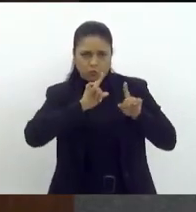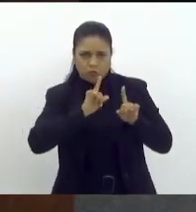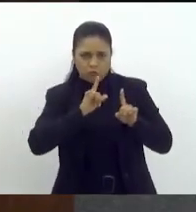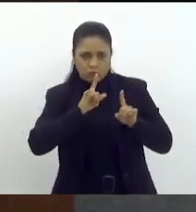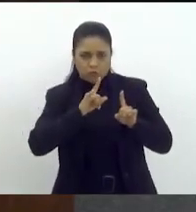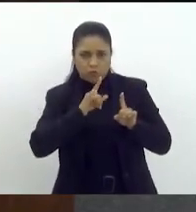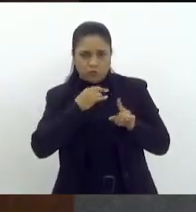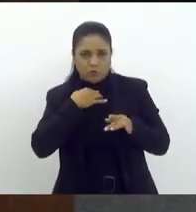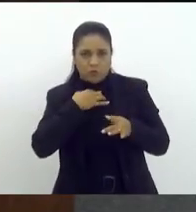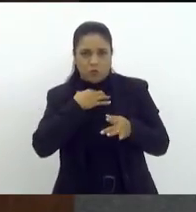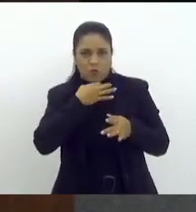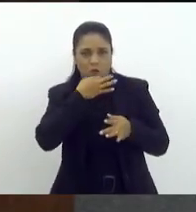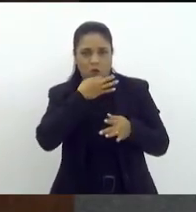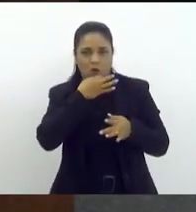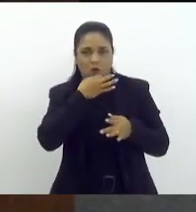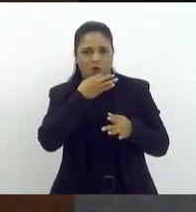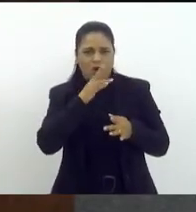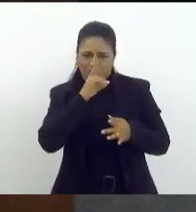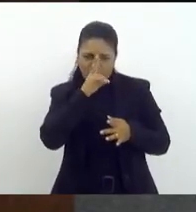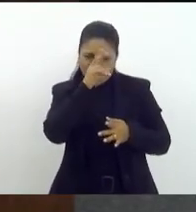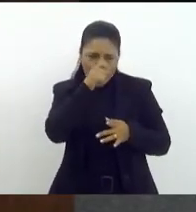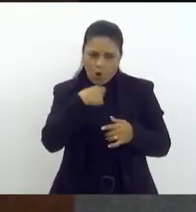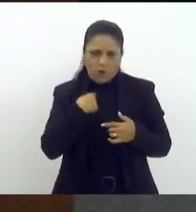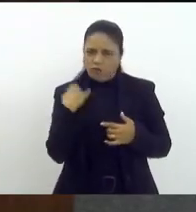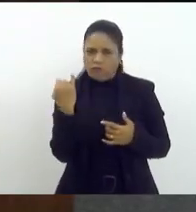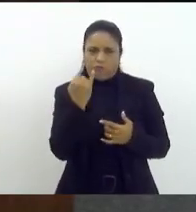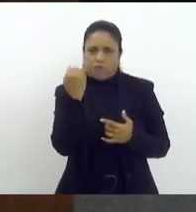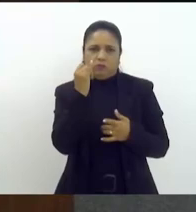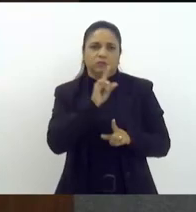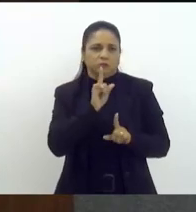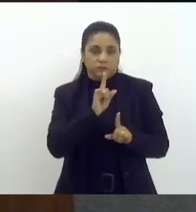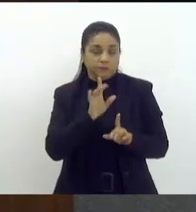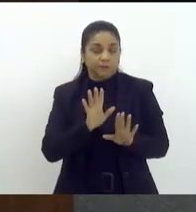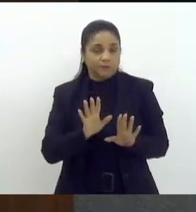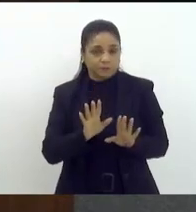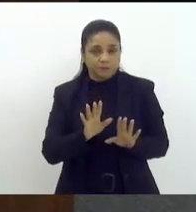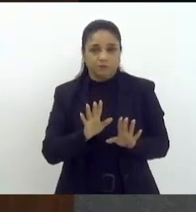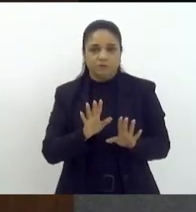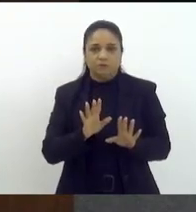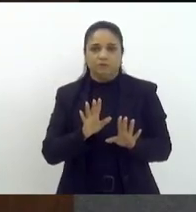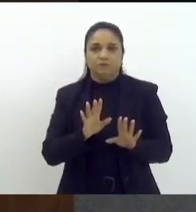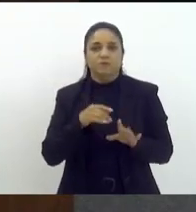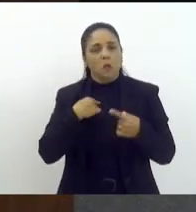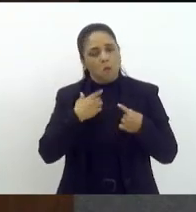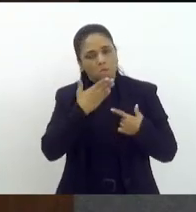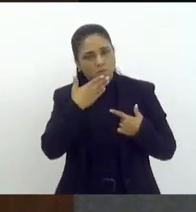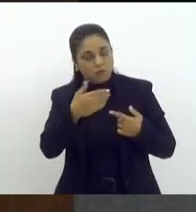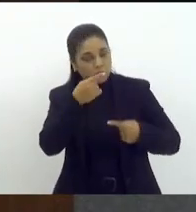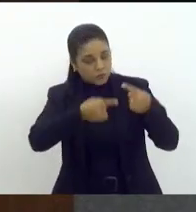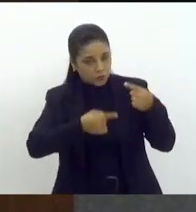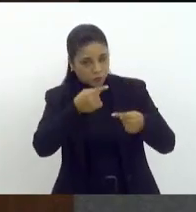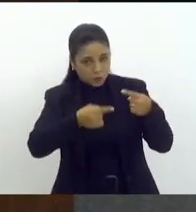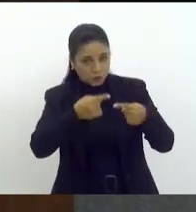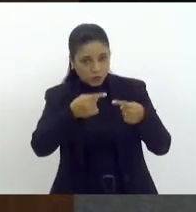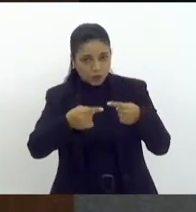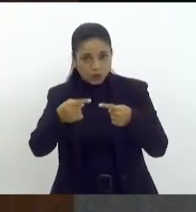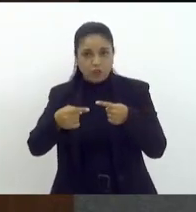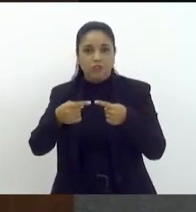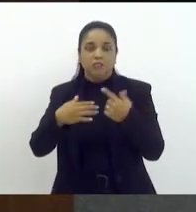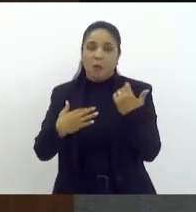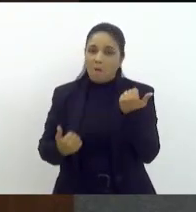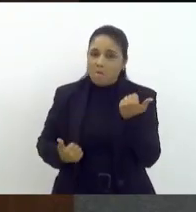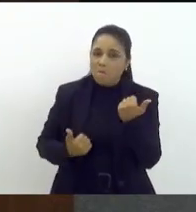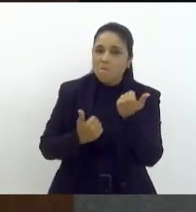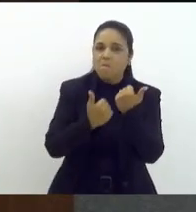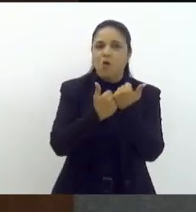sejam lá fortemente importante então pedir para discutir do mérito que eu tô apoiando